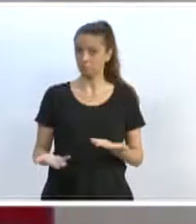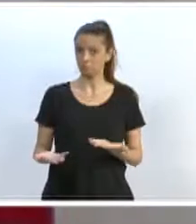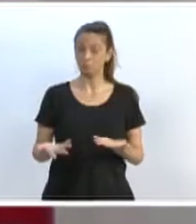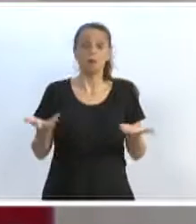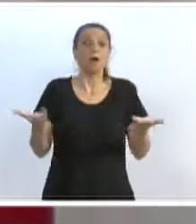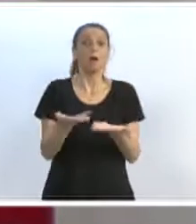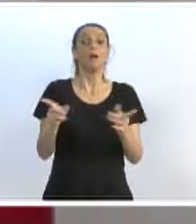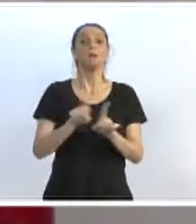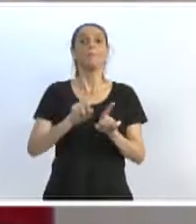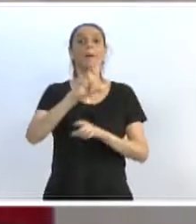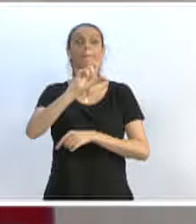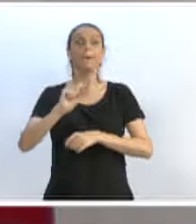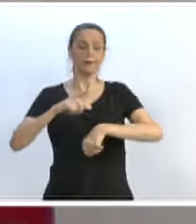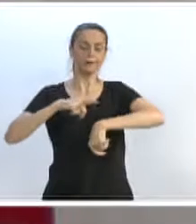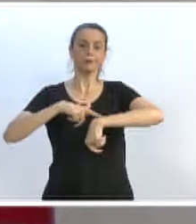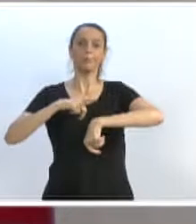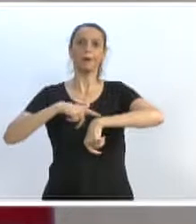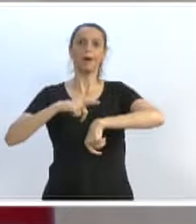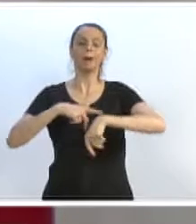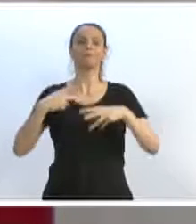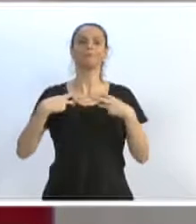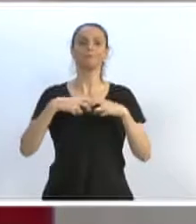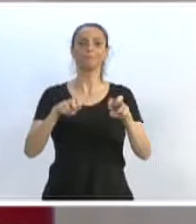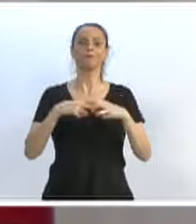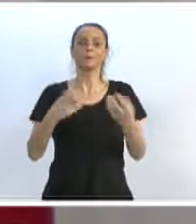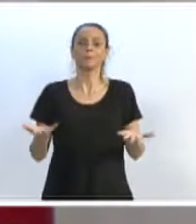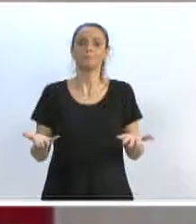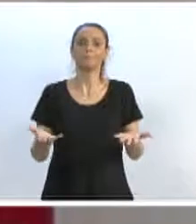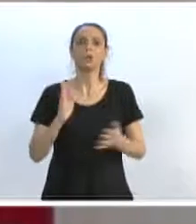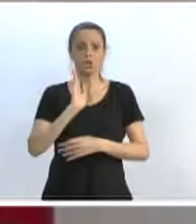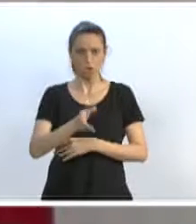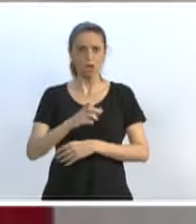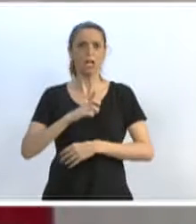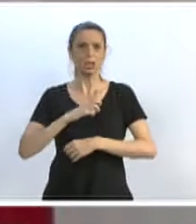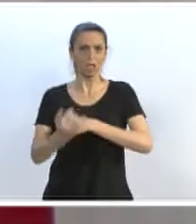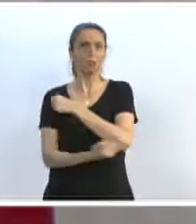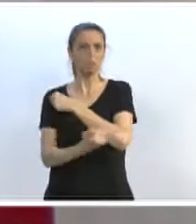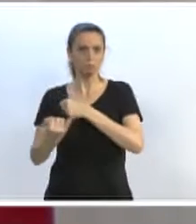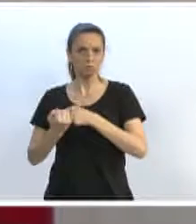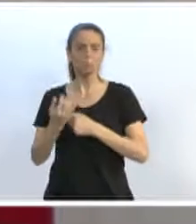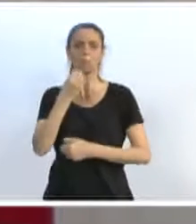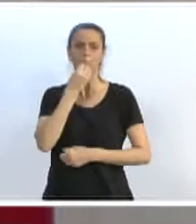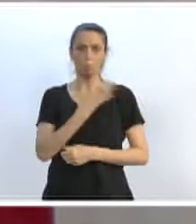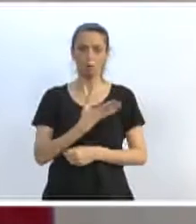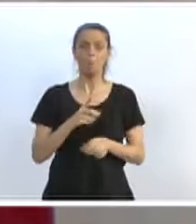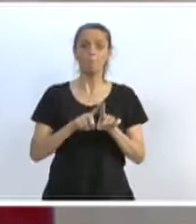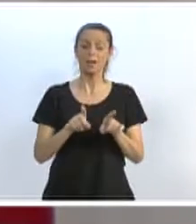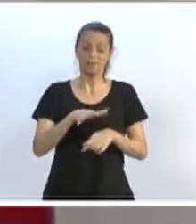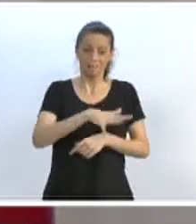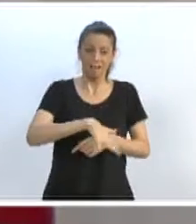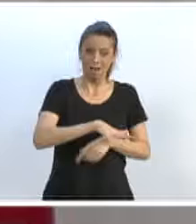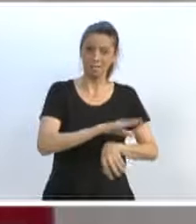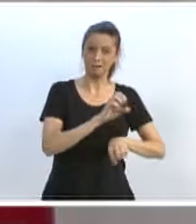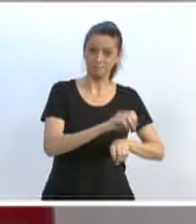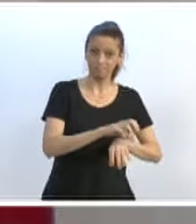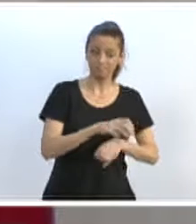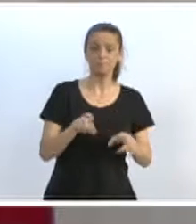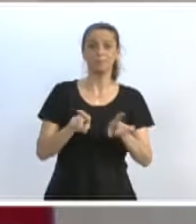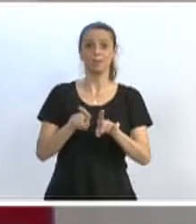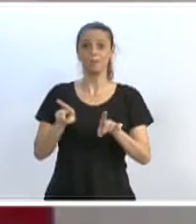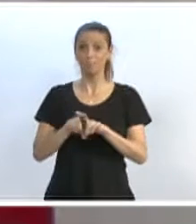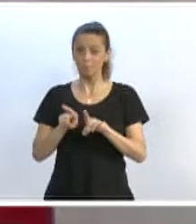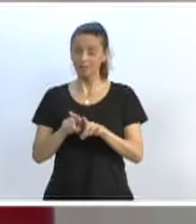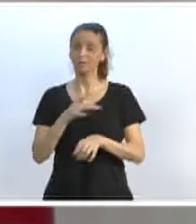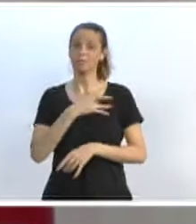contento a demanda do Garcia, nem mesmo com a infraestrutura, nem mesmo com a saúde e com a educação. O Garcia,